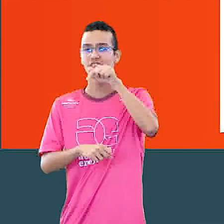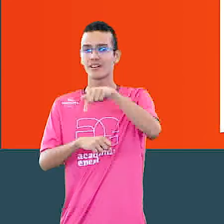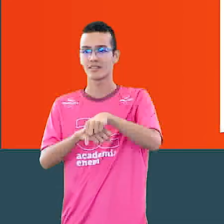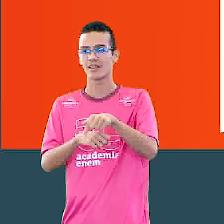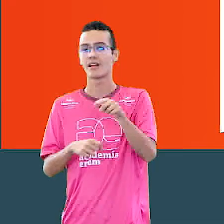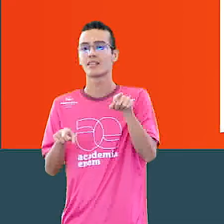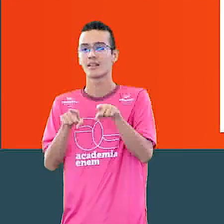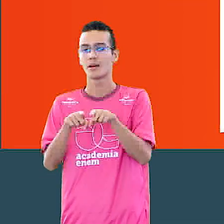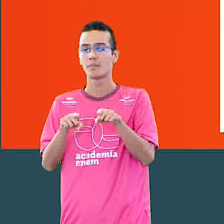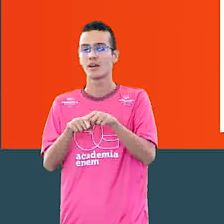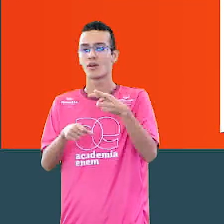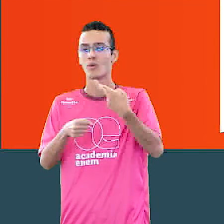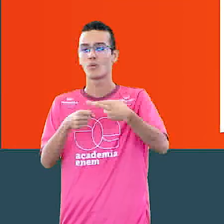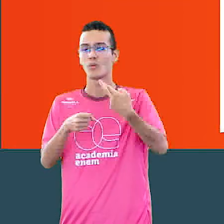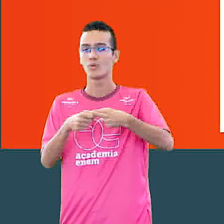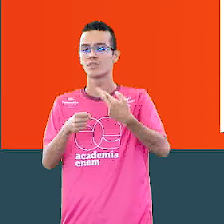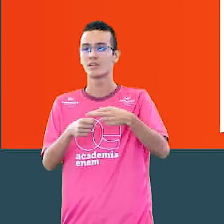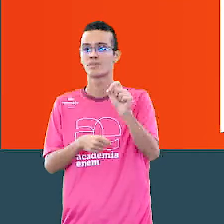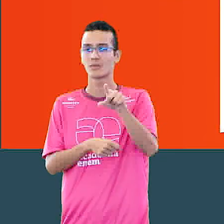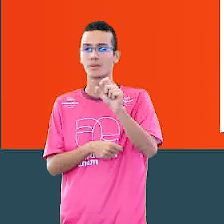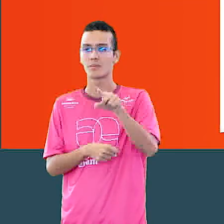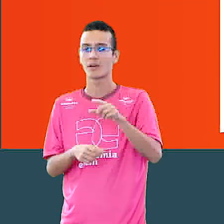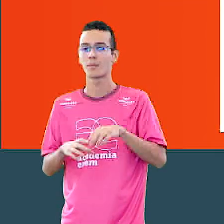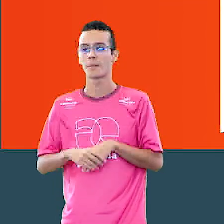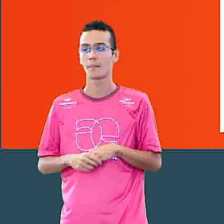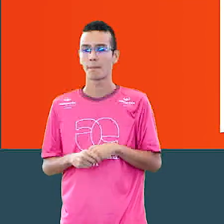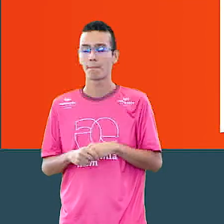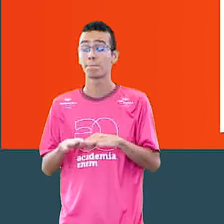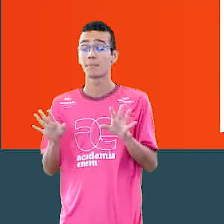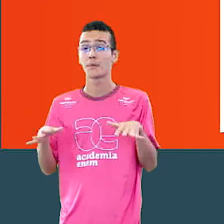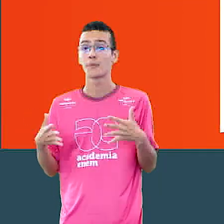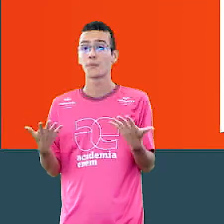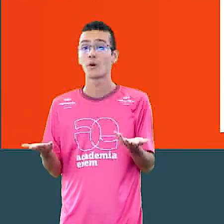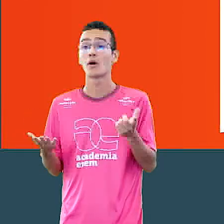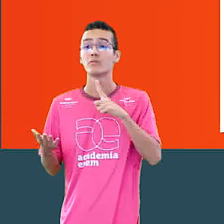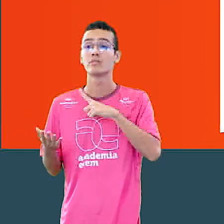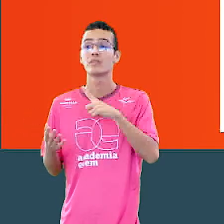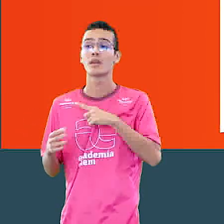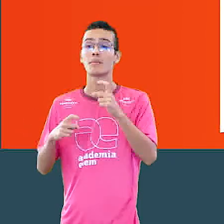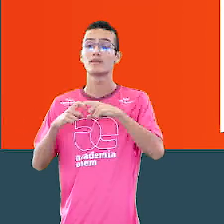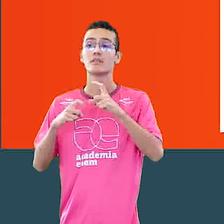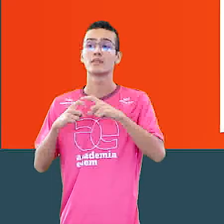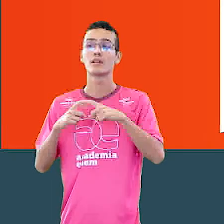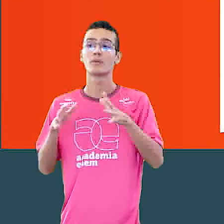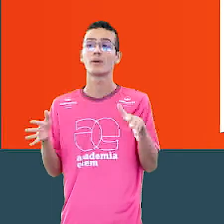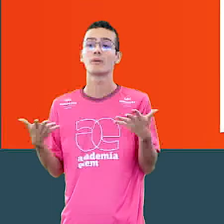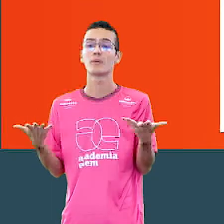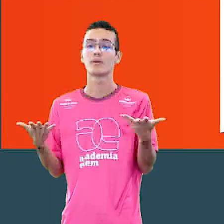Sobral. Dessas cidades todas, qual é a que tem medicina?